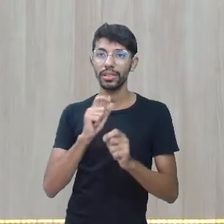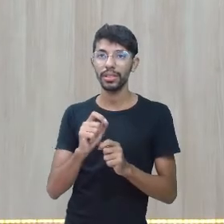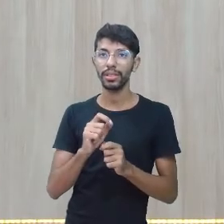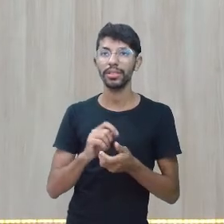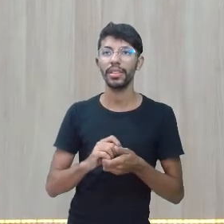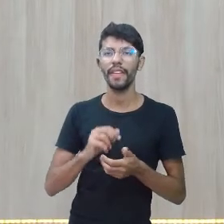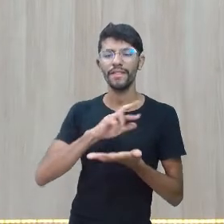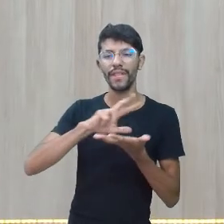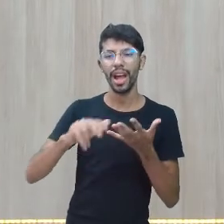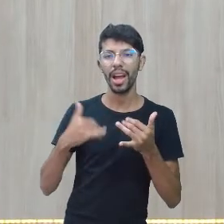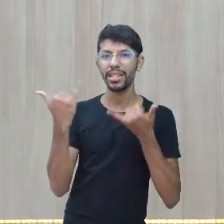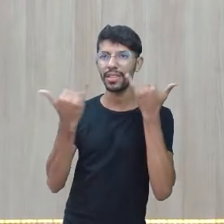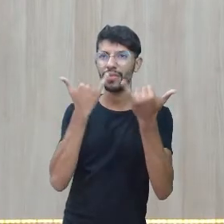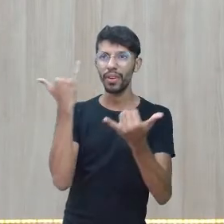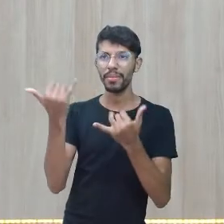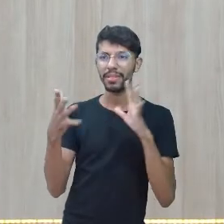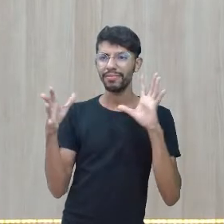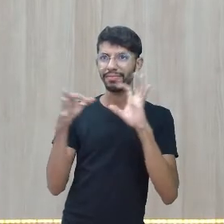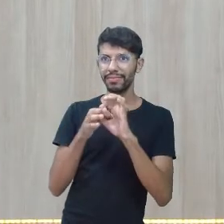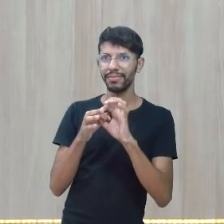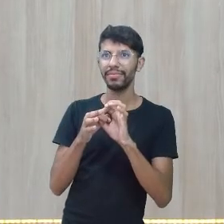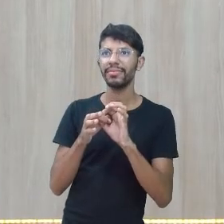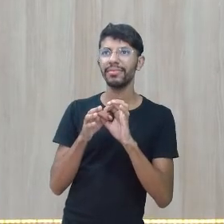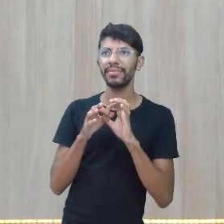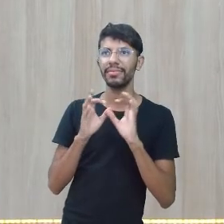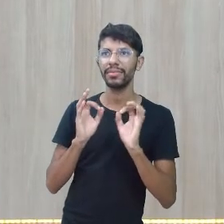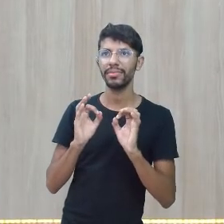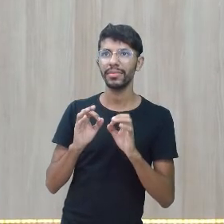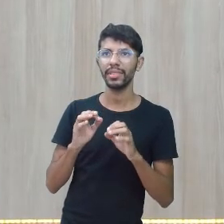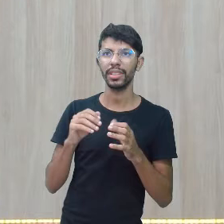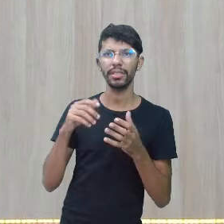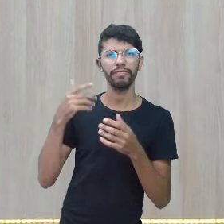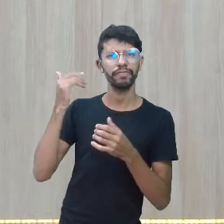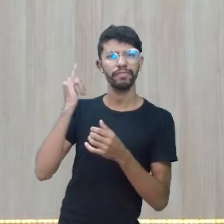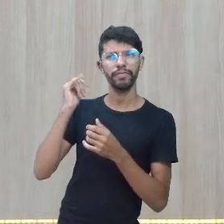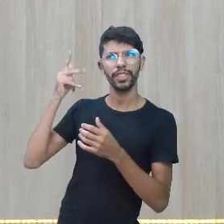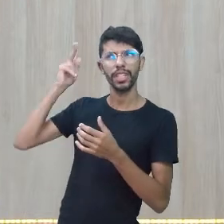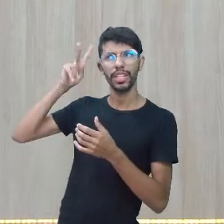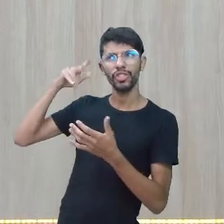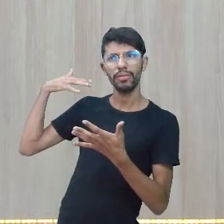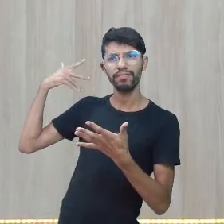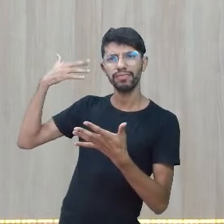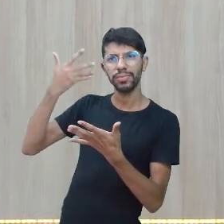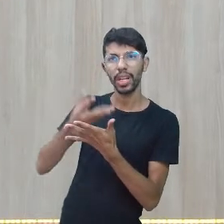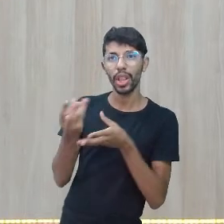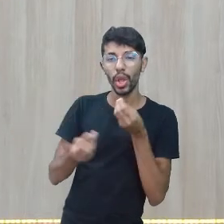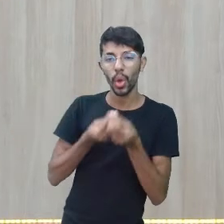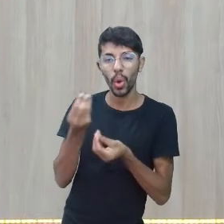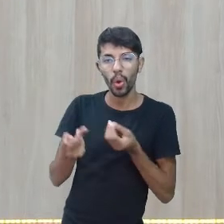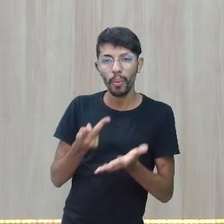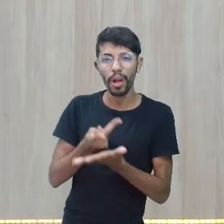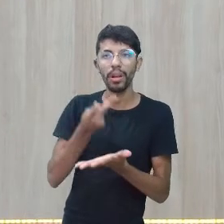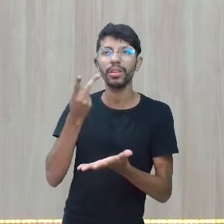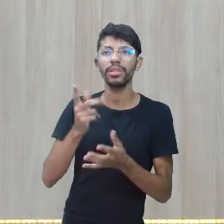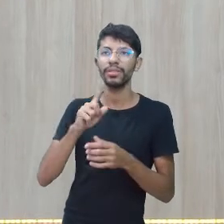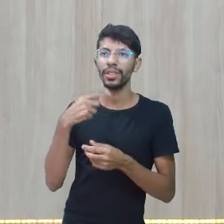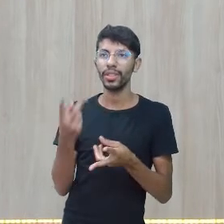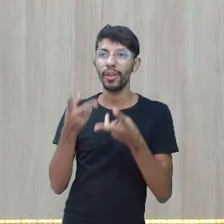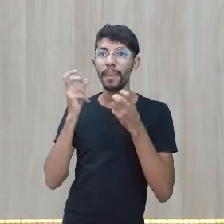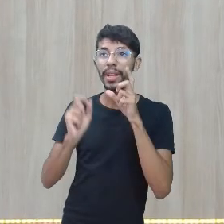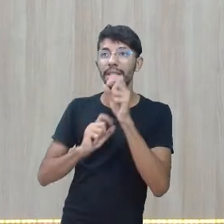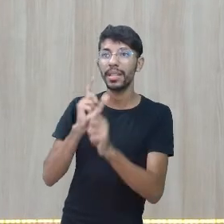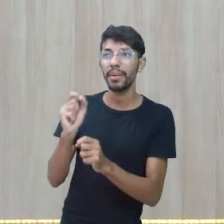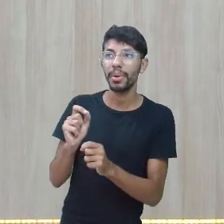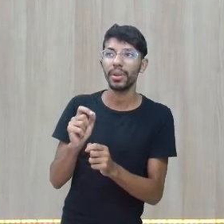de informações elencadas através da narração da história, do relato de como aconteceu. Então a gente consegue perceber os